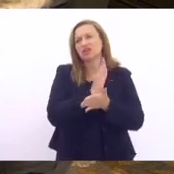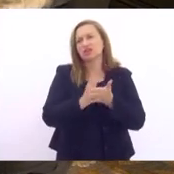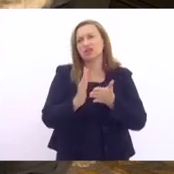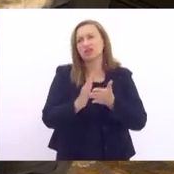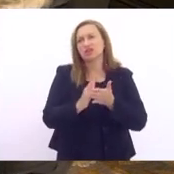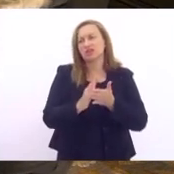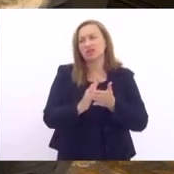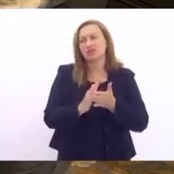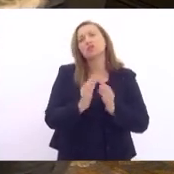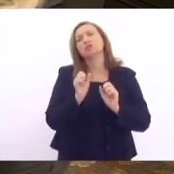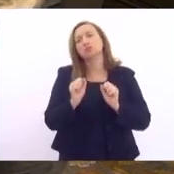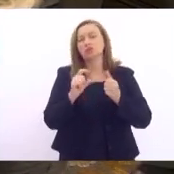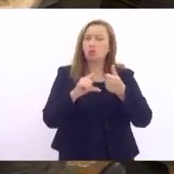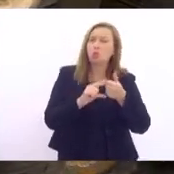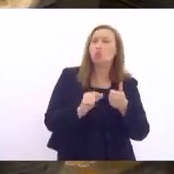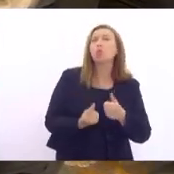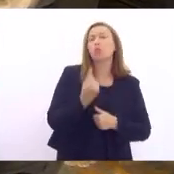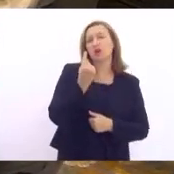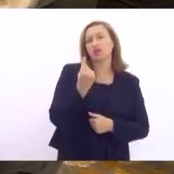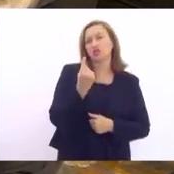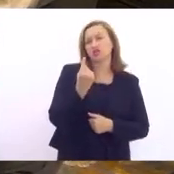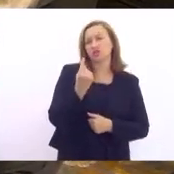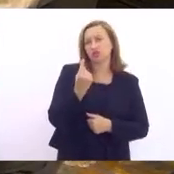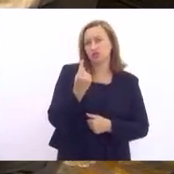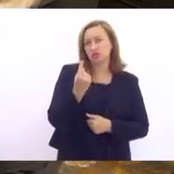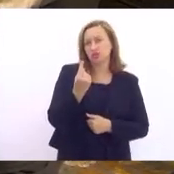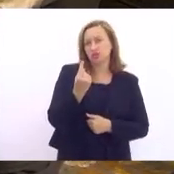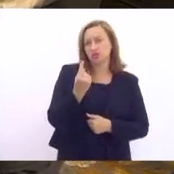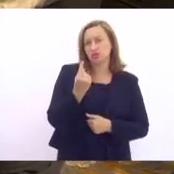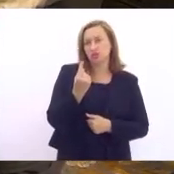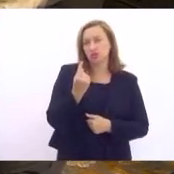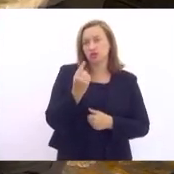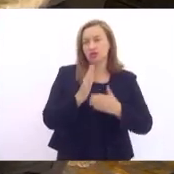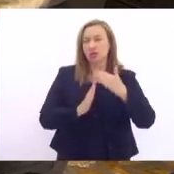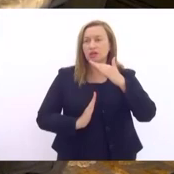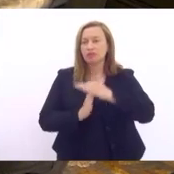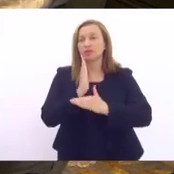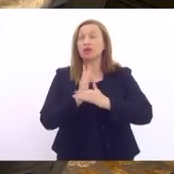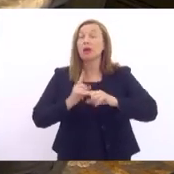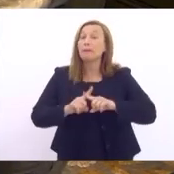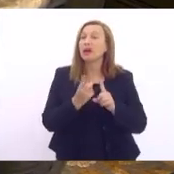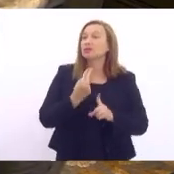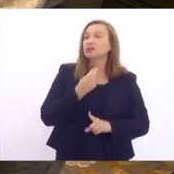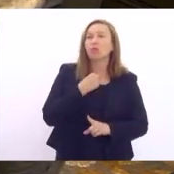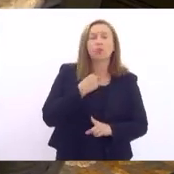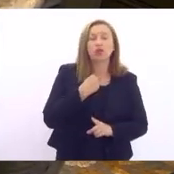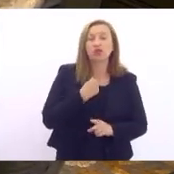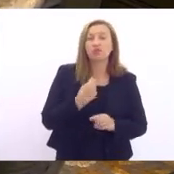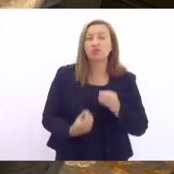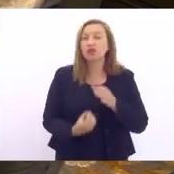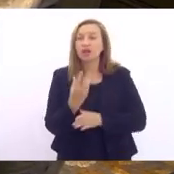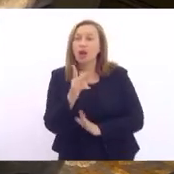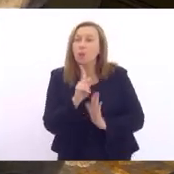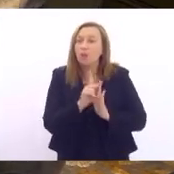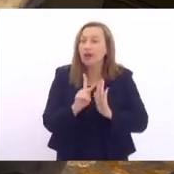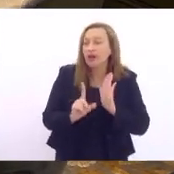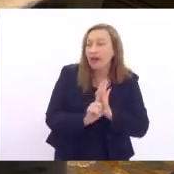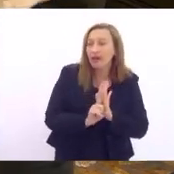que transborde esses limites, mas nós não podemos ter um PL, um PDL, para alterar